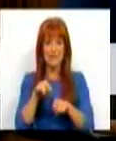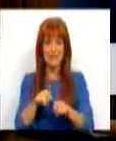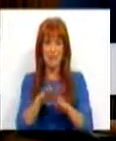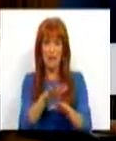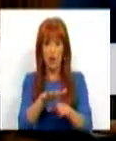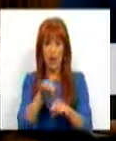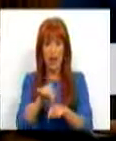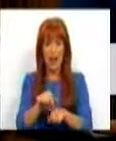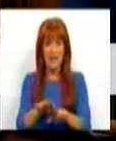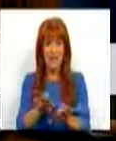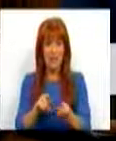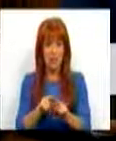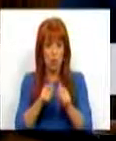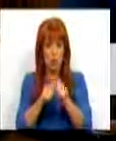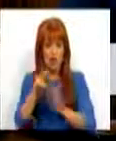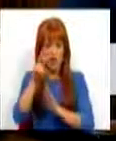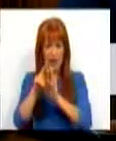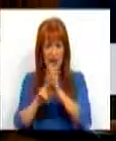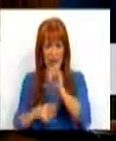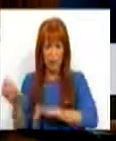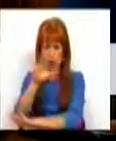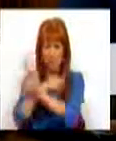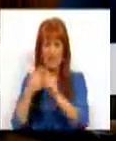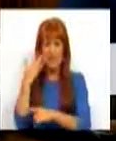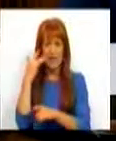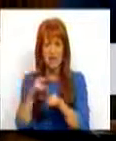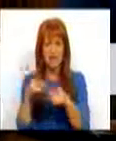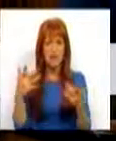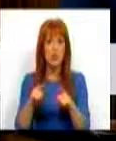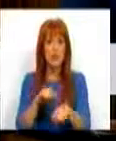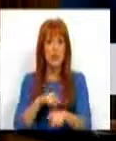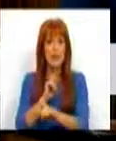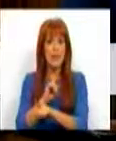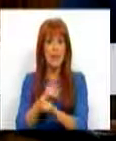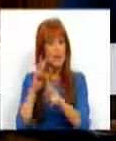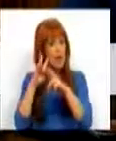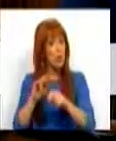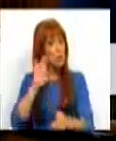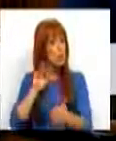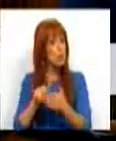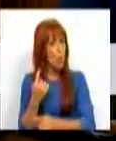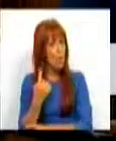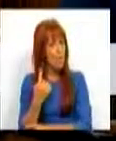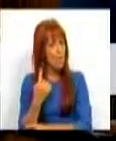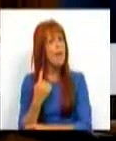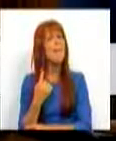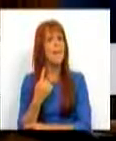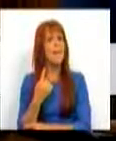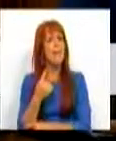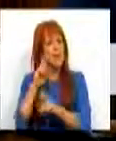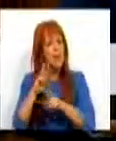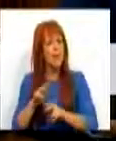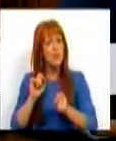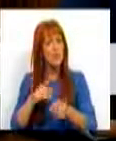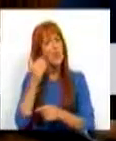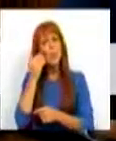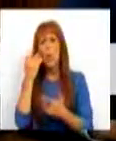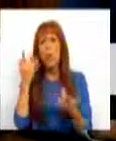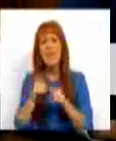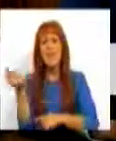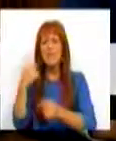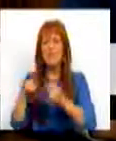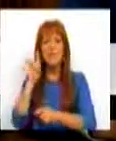uma licença bancária universal com um conjunto de trabalhadores substanciais, cerca de 100 pessoas e que,